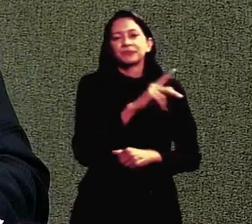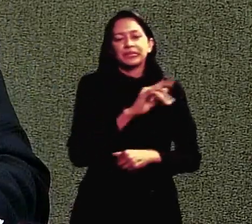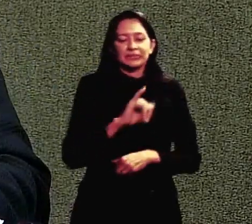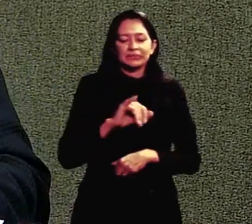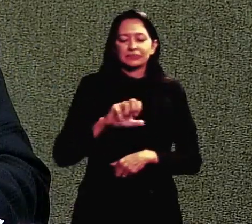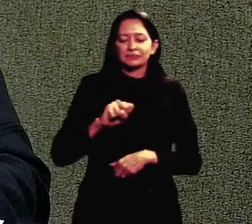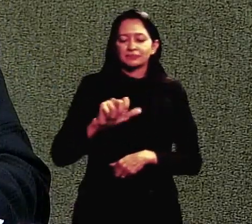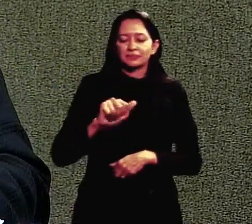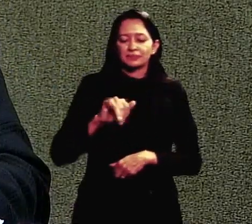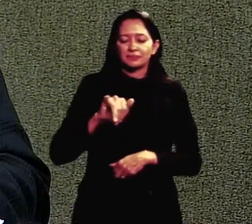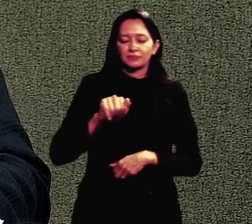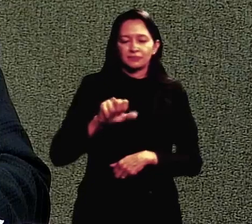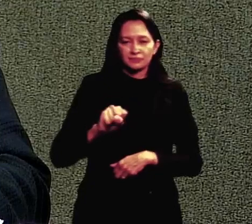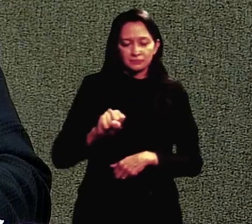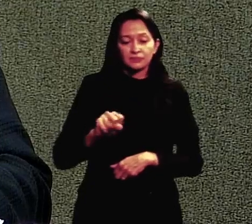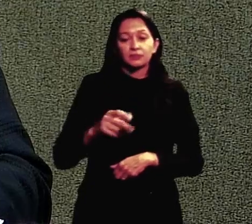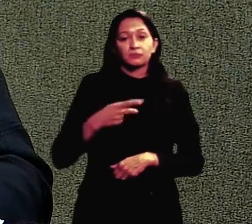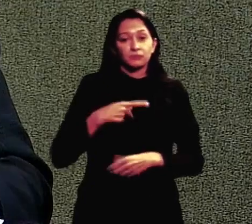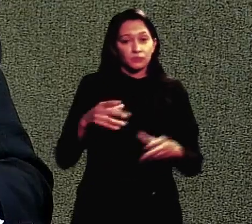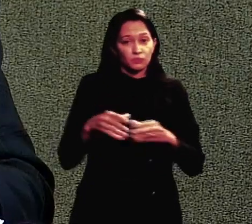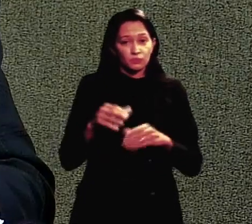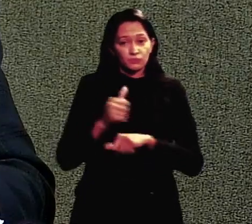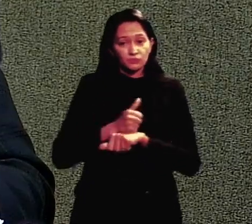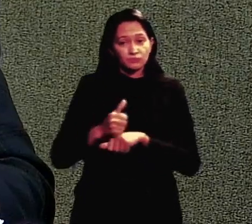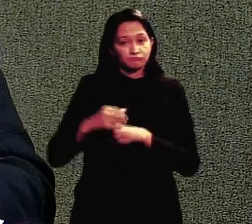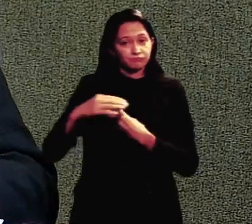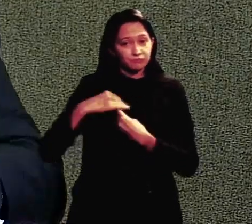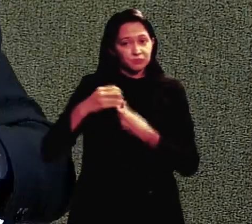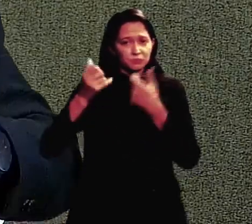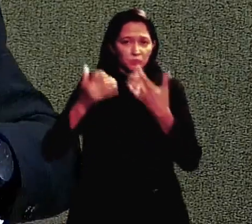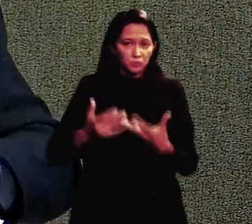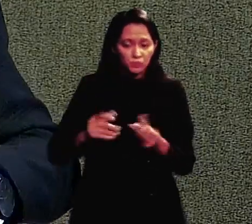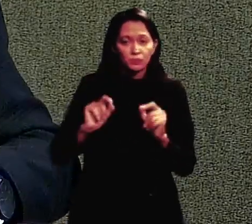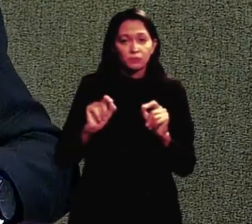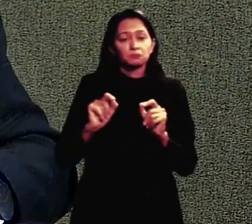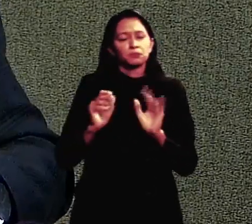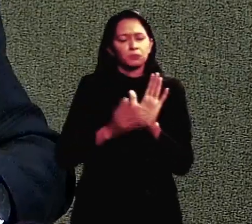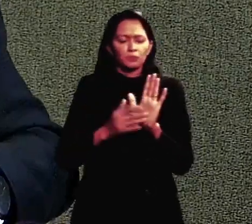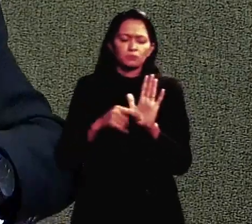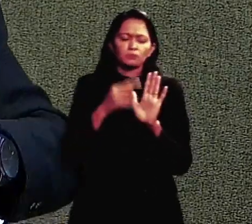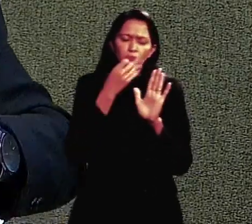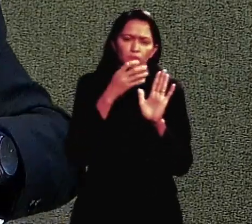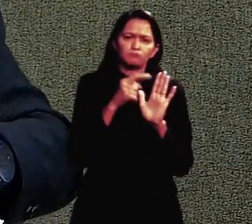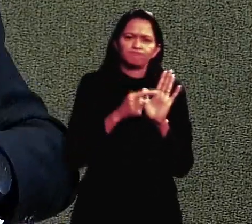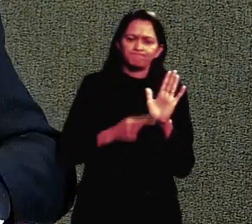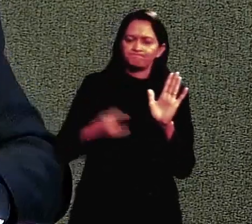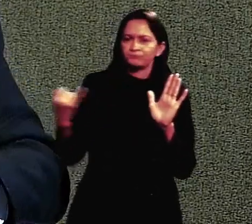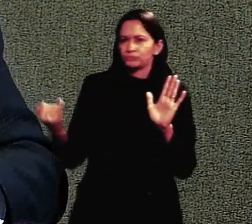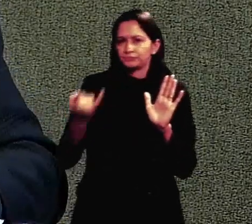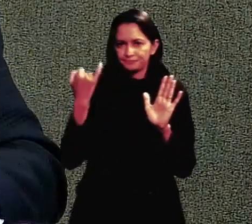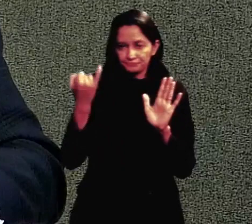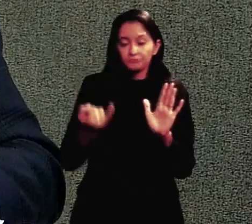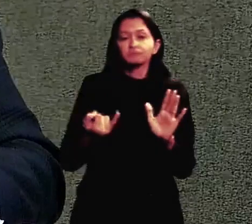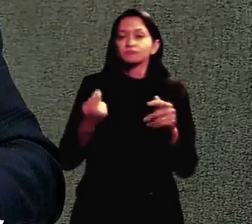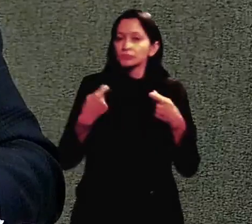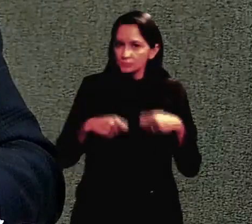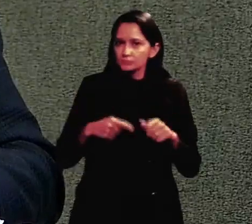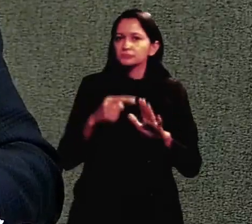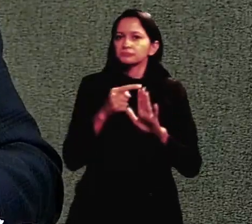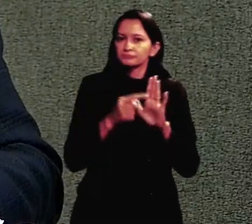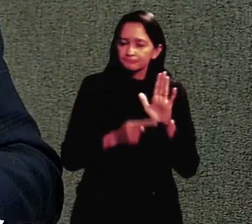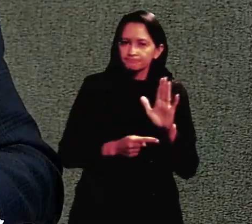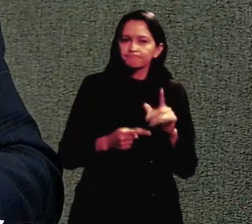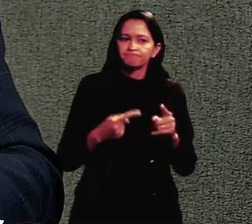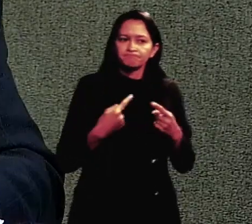a nossa análise do jurídico nosso é que é um projeto muito bom, salutar, precisa ser provocado